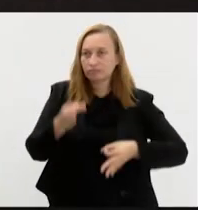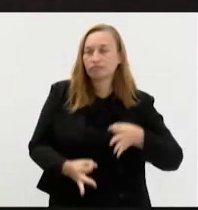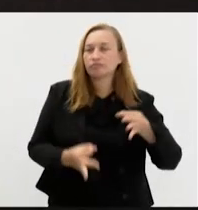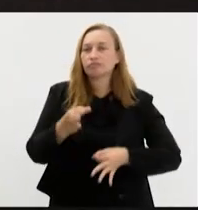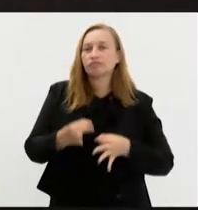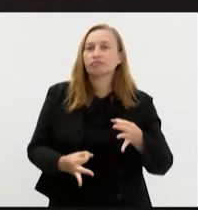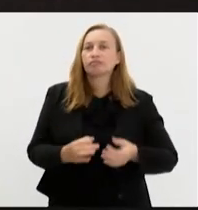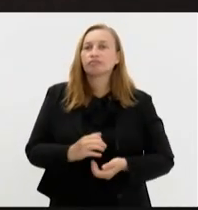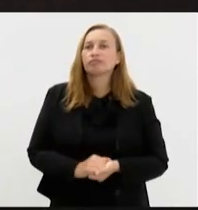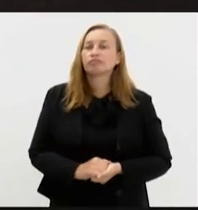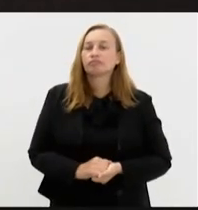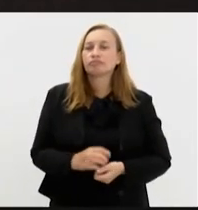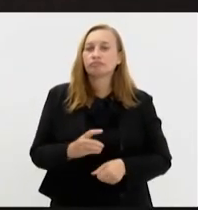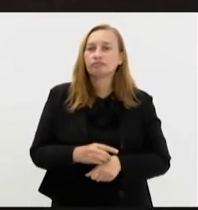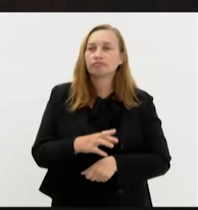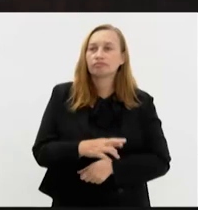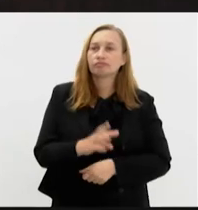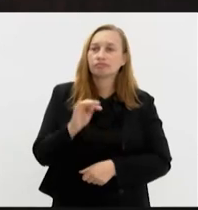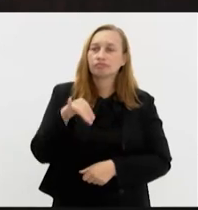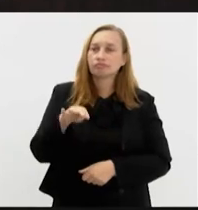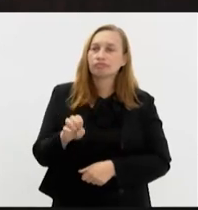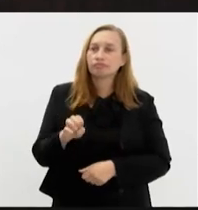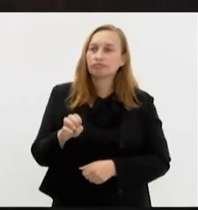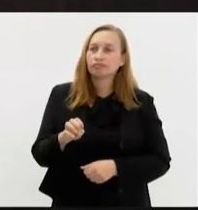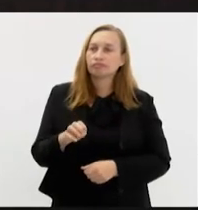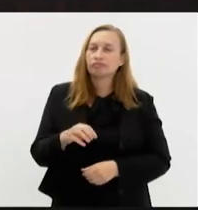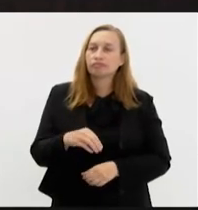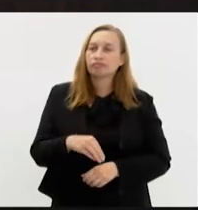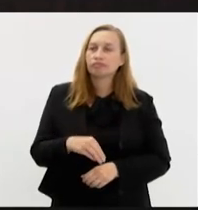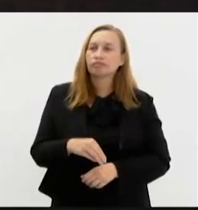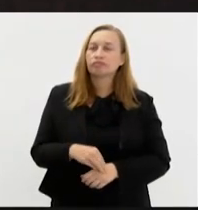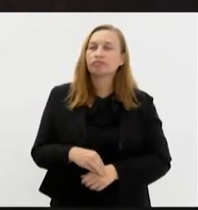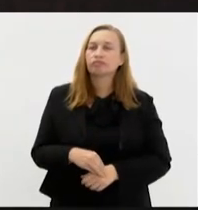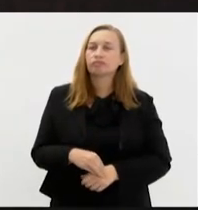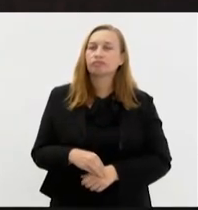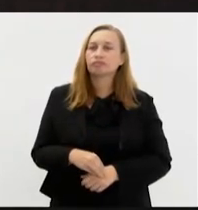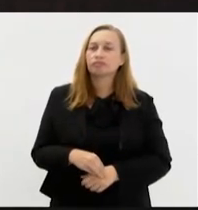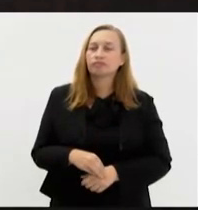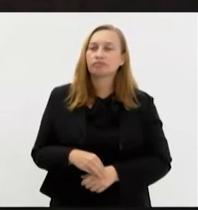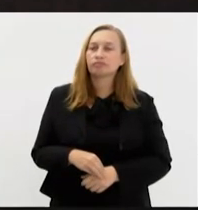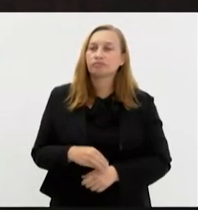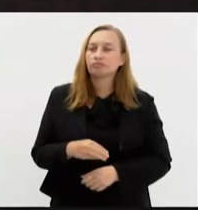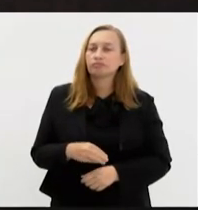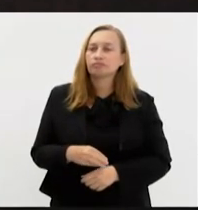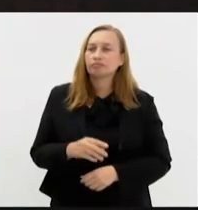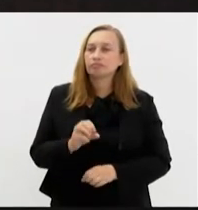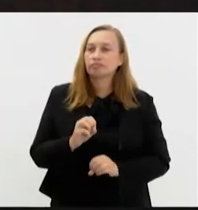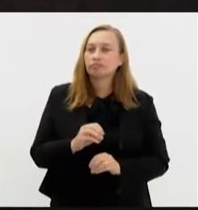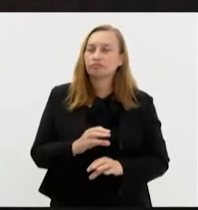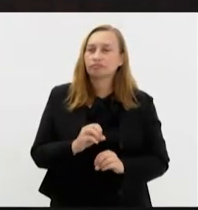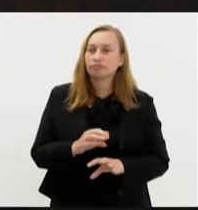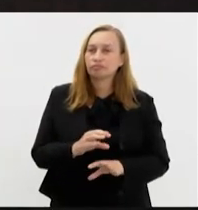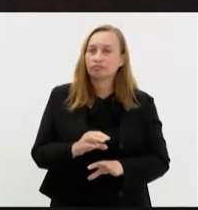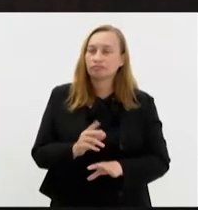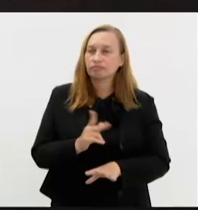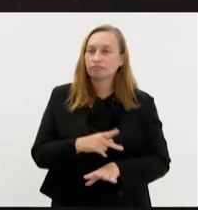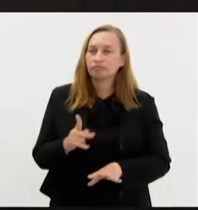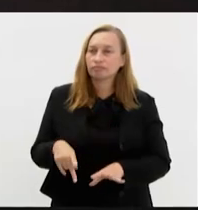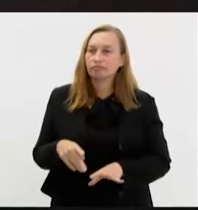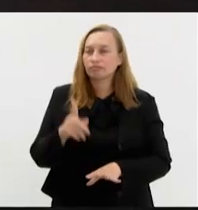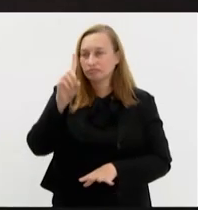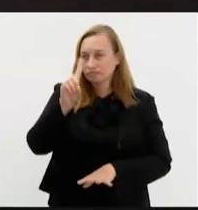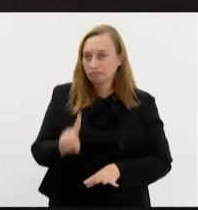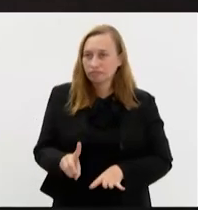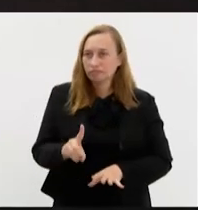D Tatiana Costa é mestre em Direito uma criminalista aí realmente não só de escol mas de